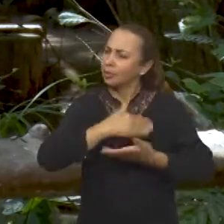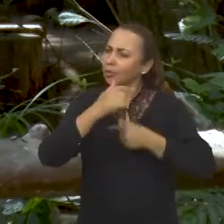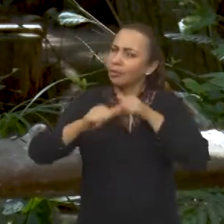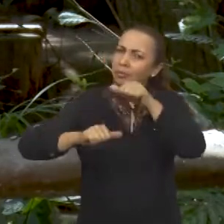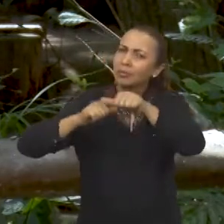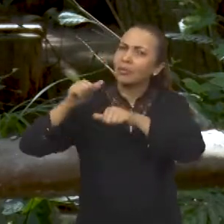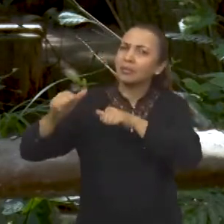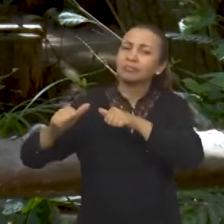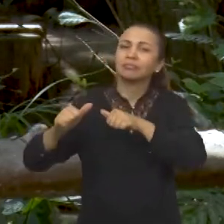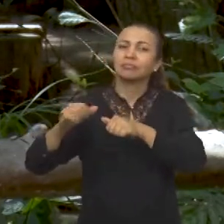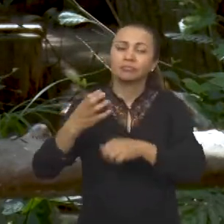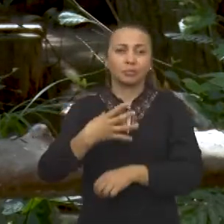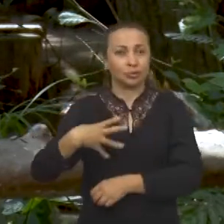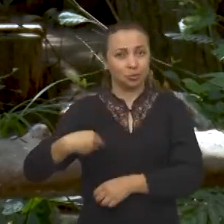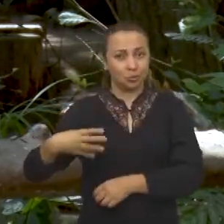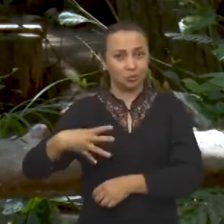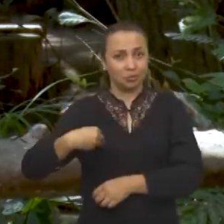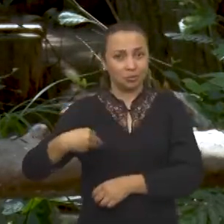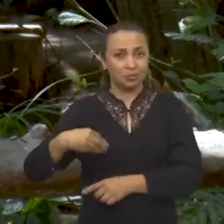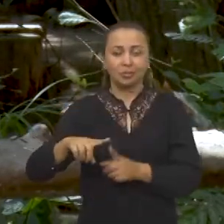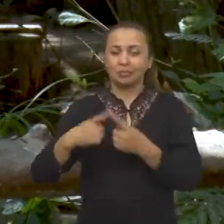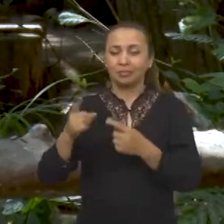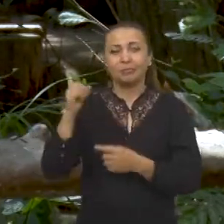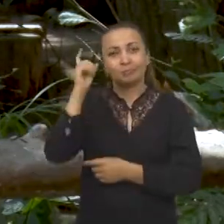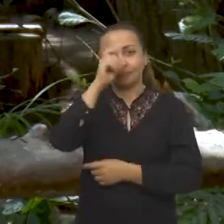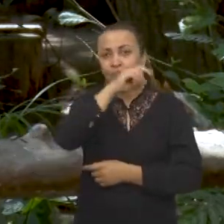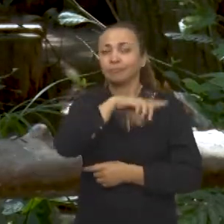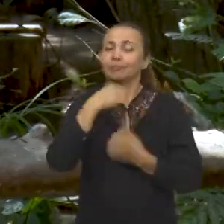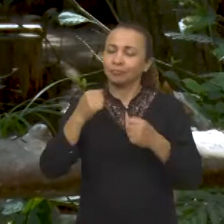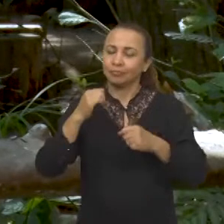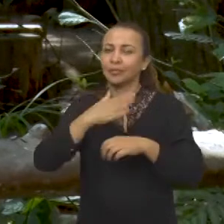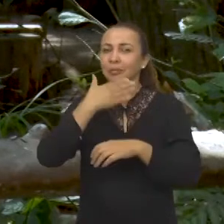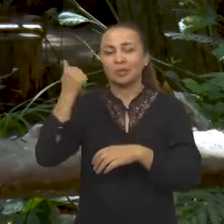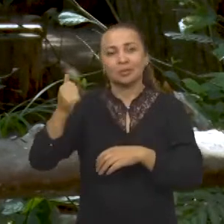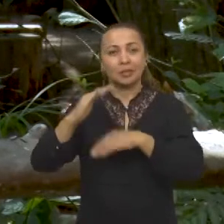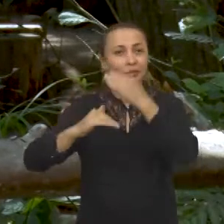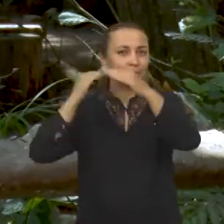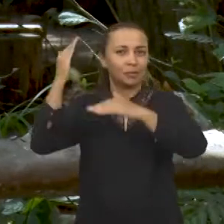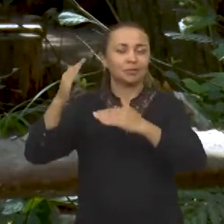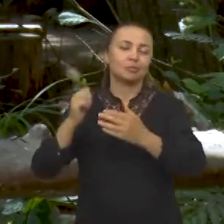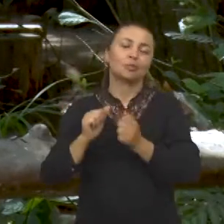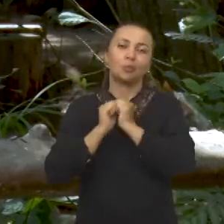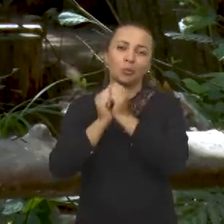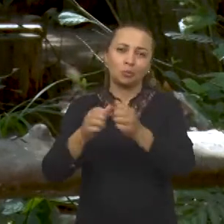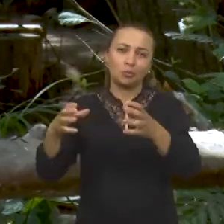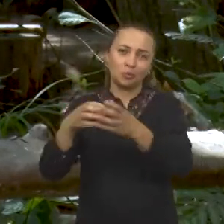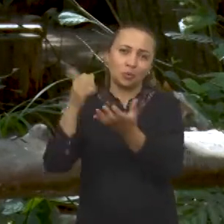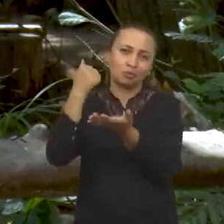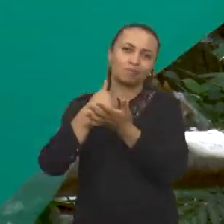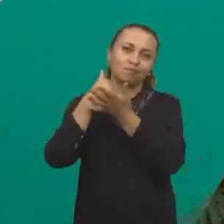o processo de amamentação, mas os desafios podem ser superados com o auxílio de uma rede de apoio.